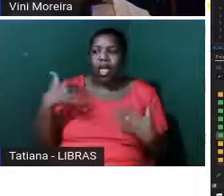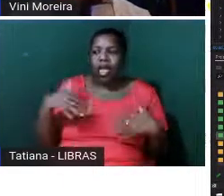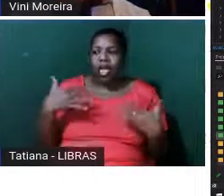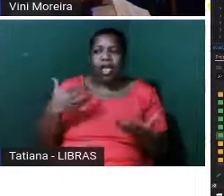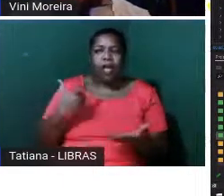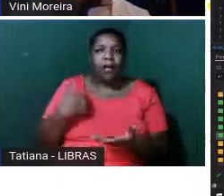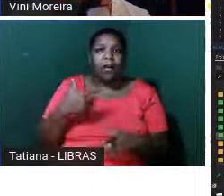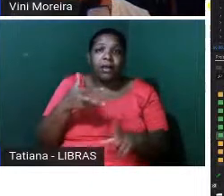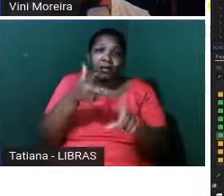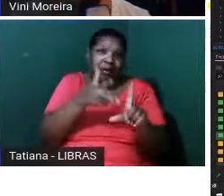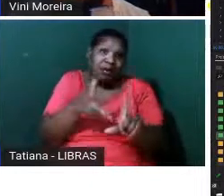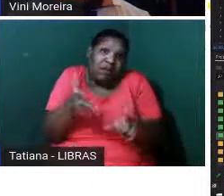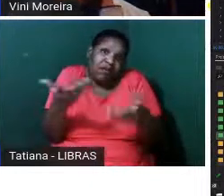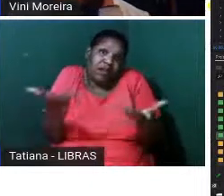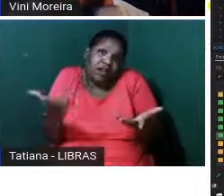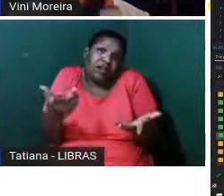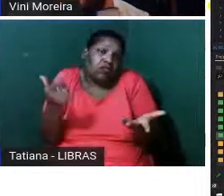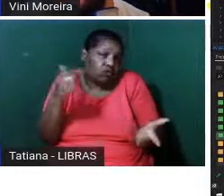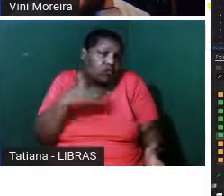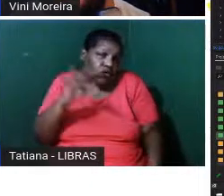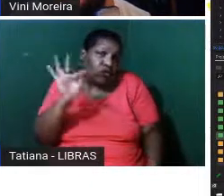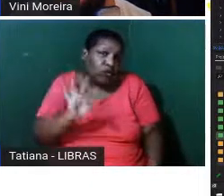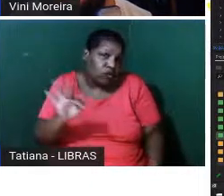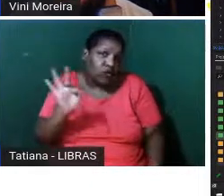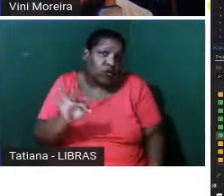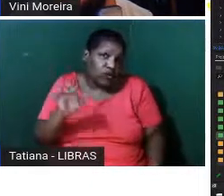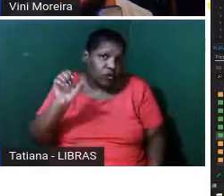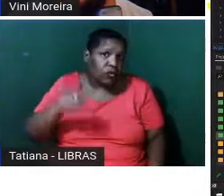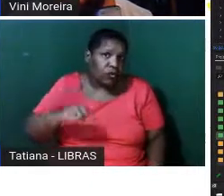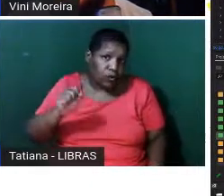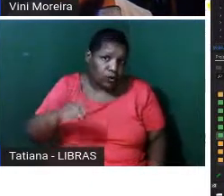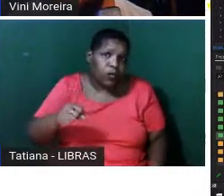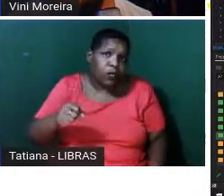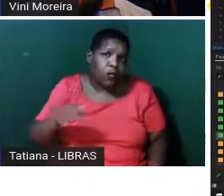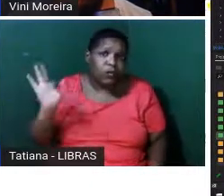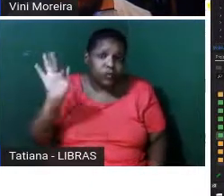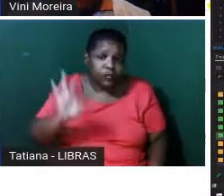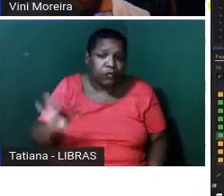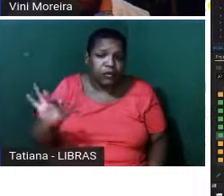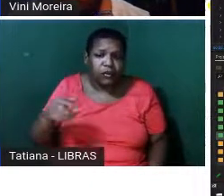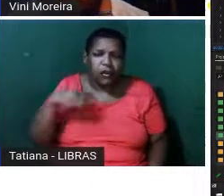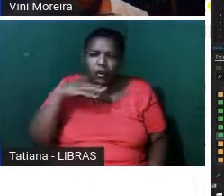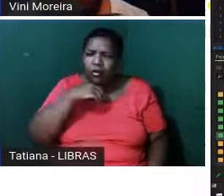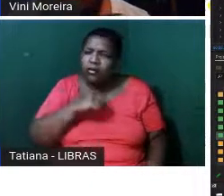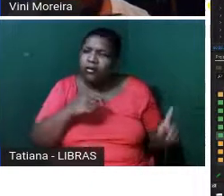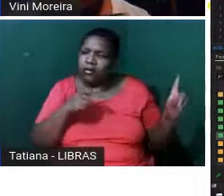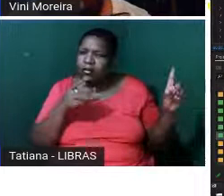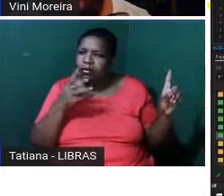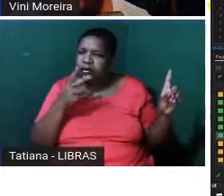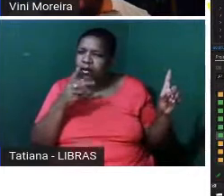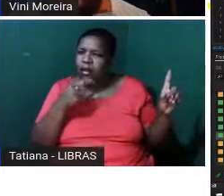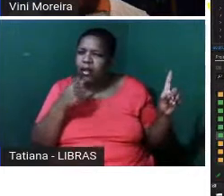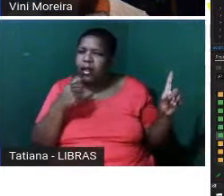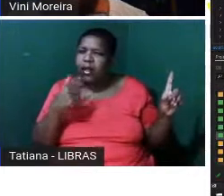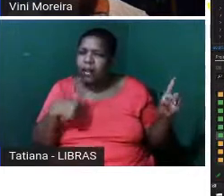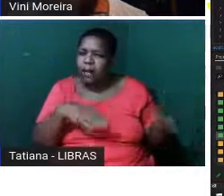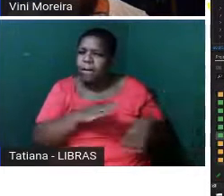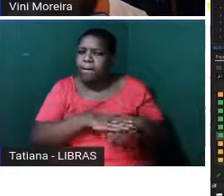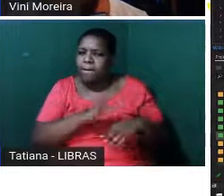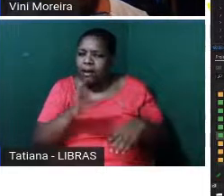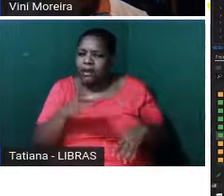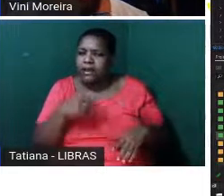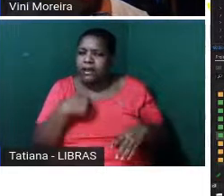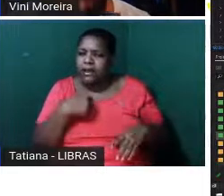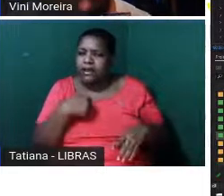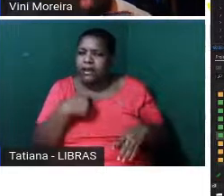gravar e funciona funciona e se eu acho que ele dura um pouco mano muito até e